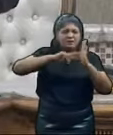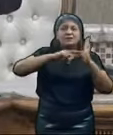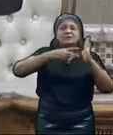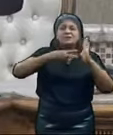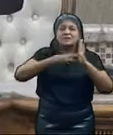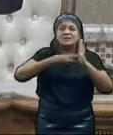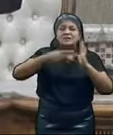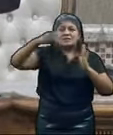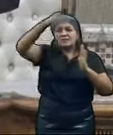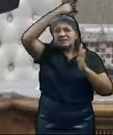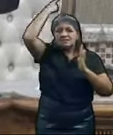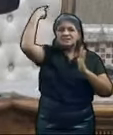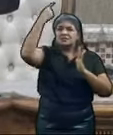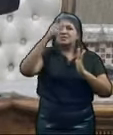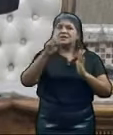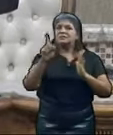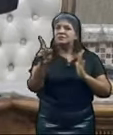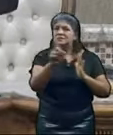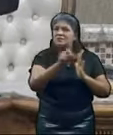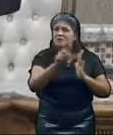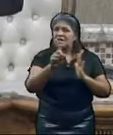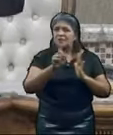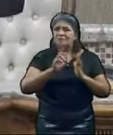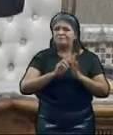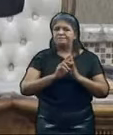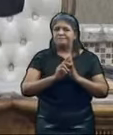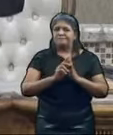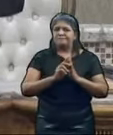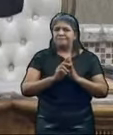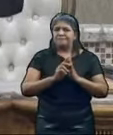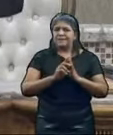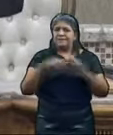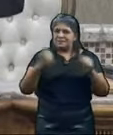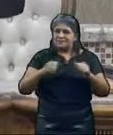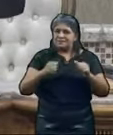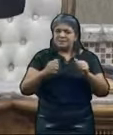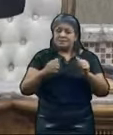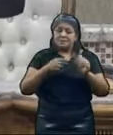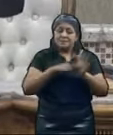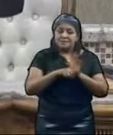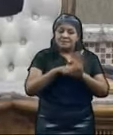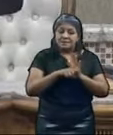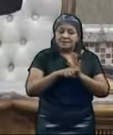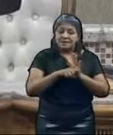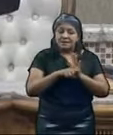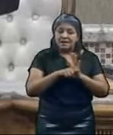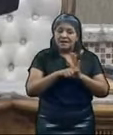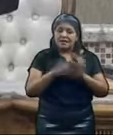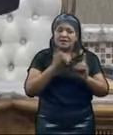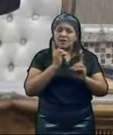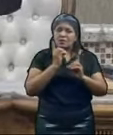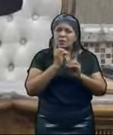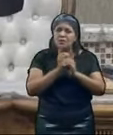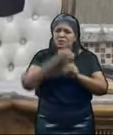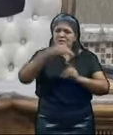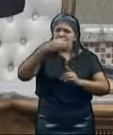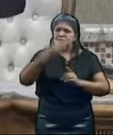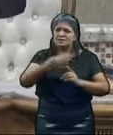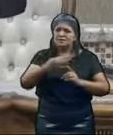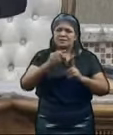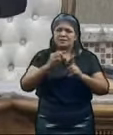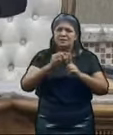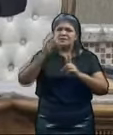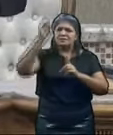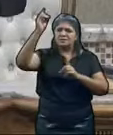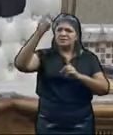se arriscando pela vida não seguindo tantos conselhos que tem por aí não tem que ser aqui na palavra de Deus né é mostrar que os recursos da palavra do